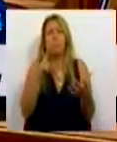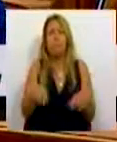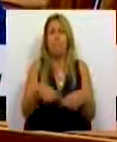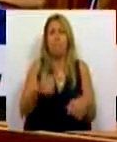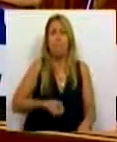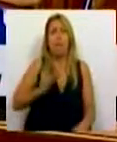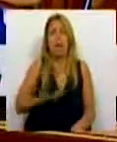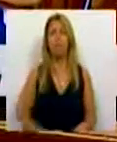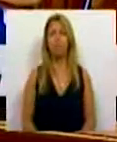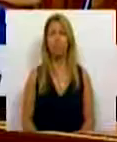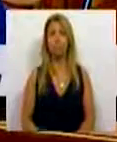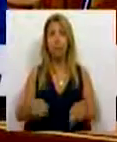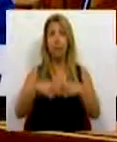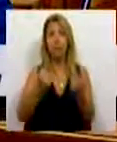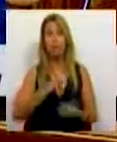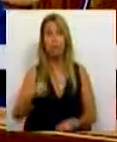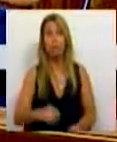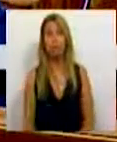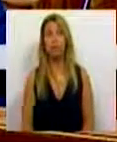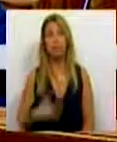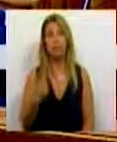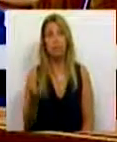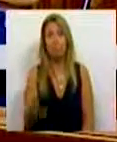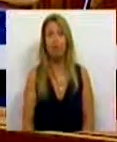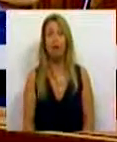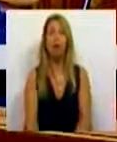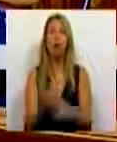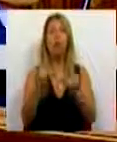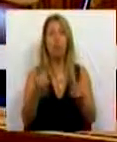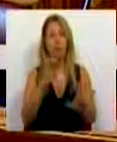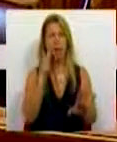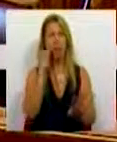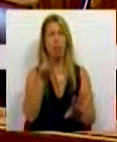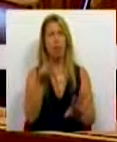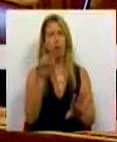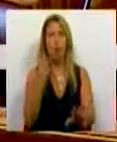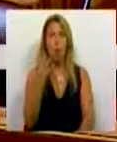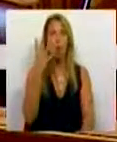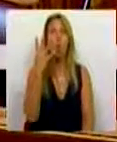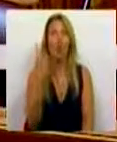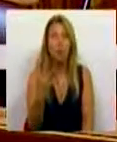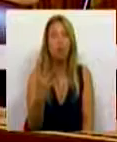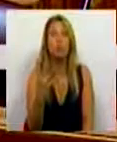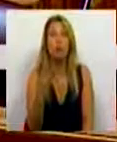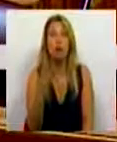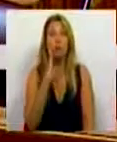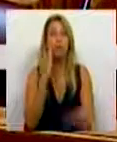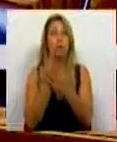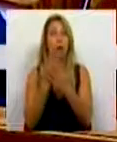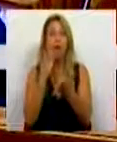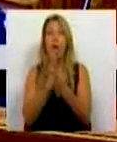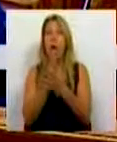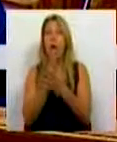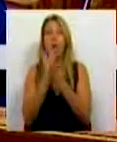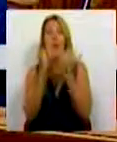ser extraordinariamente doloroso terem passado 4 anos a sangrar até limites